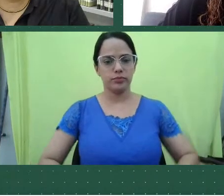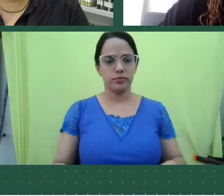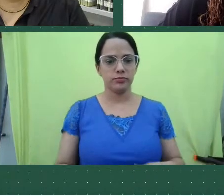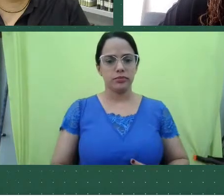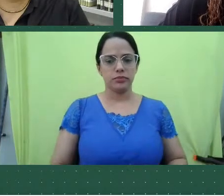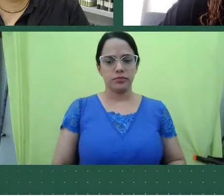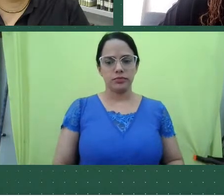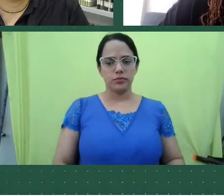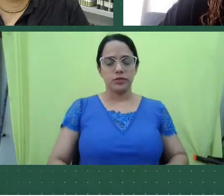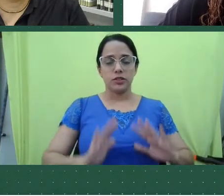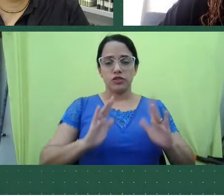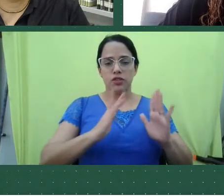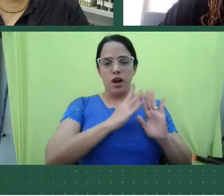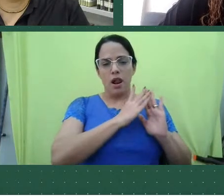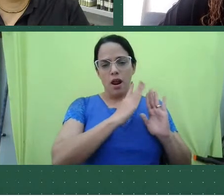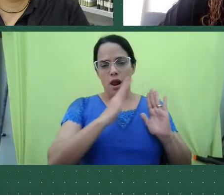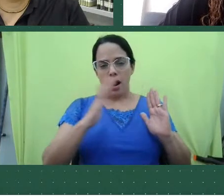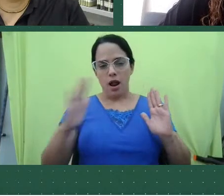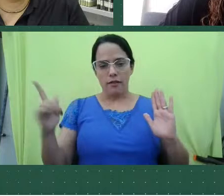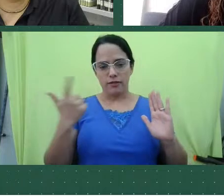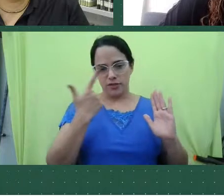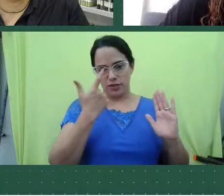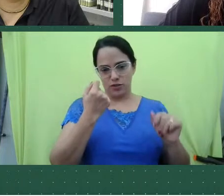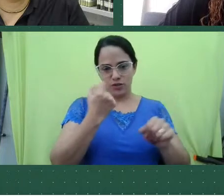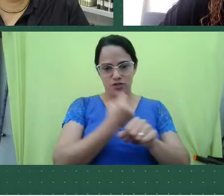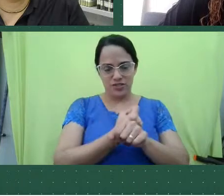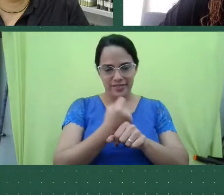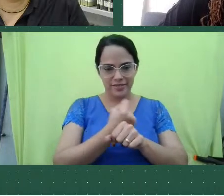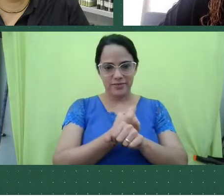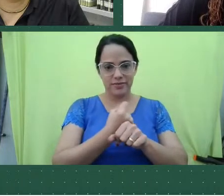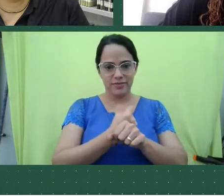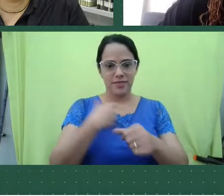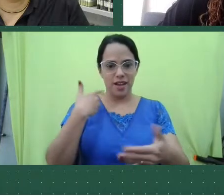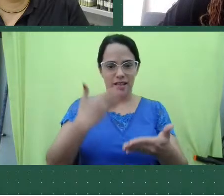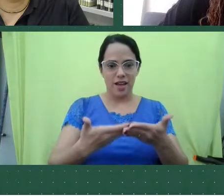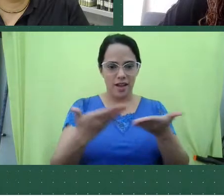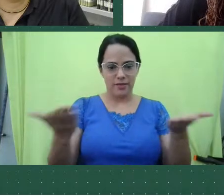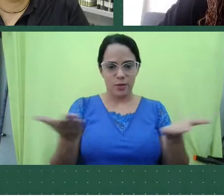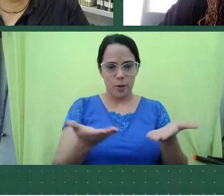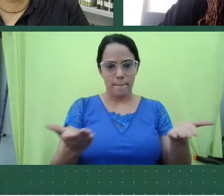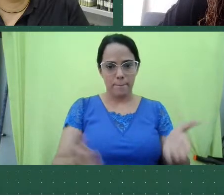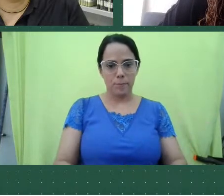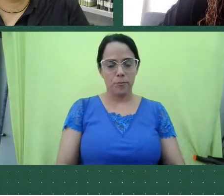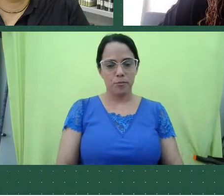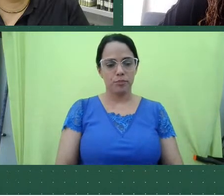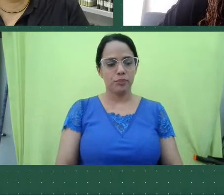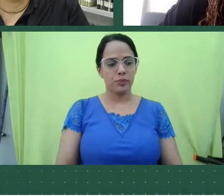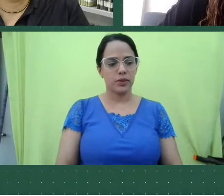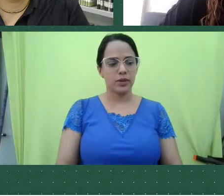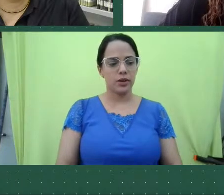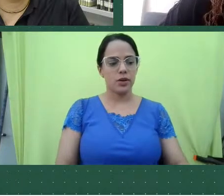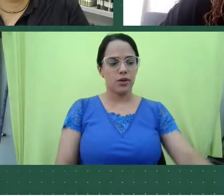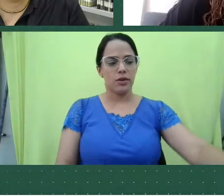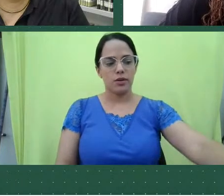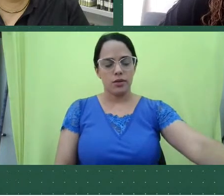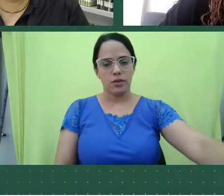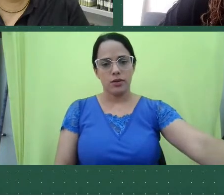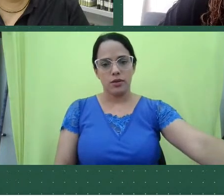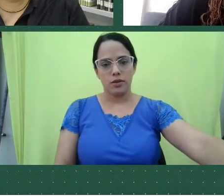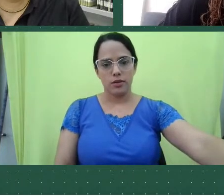Já são decorridos 20 anos de lá até aqui. A gente teve avanços,